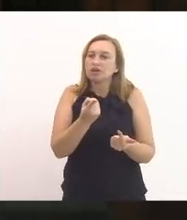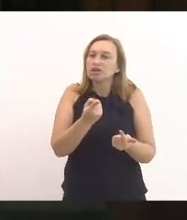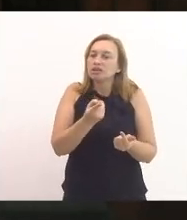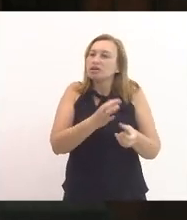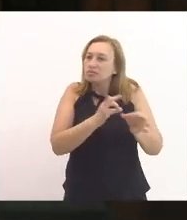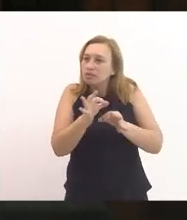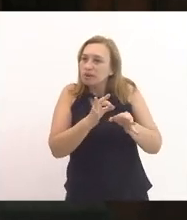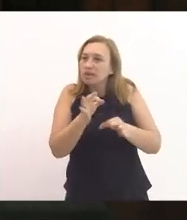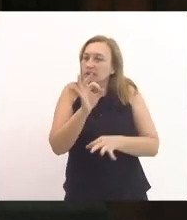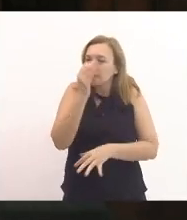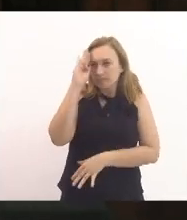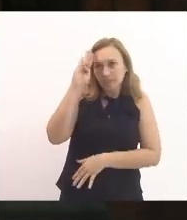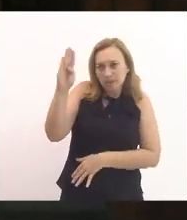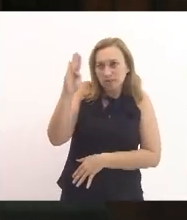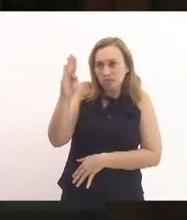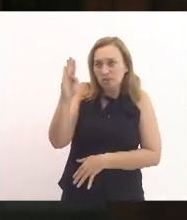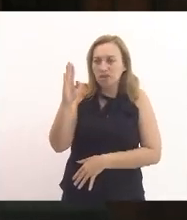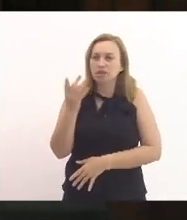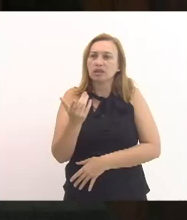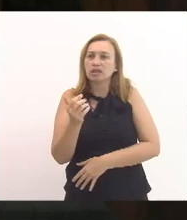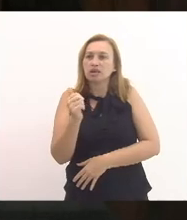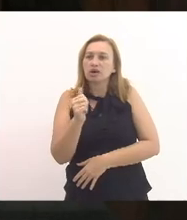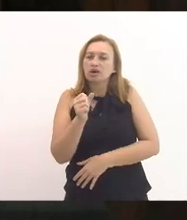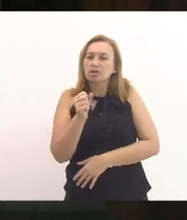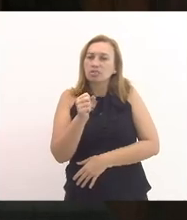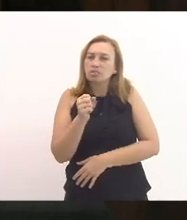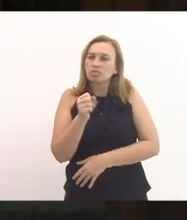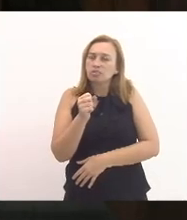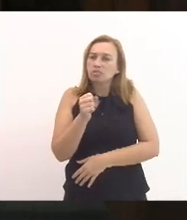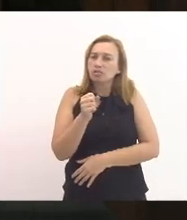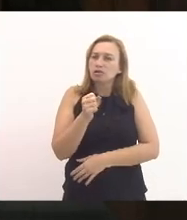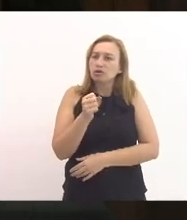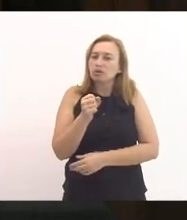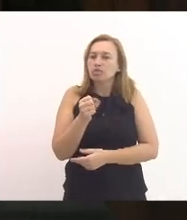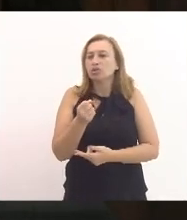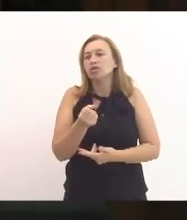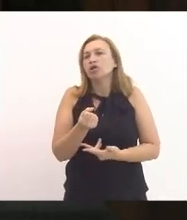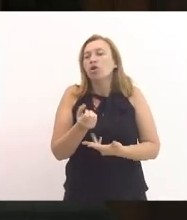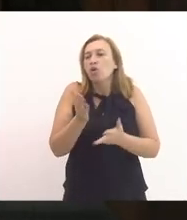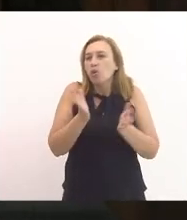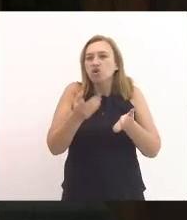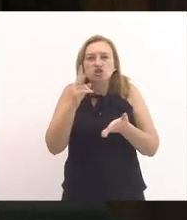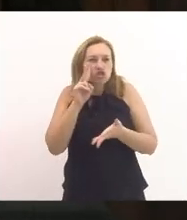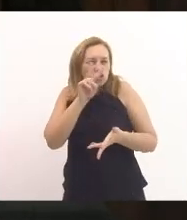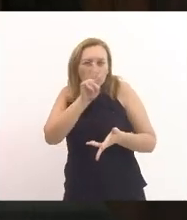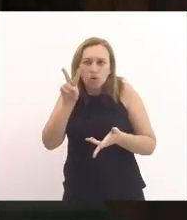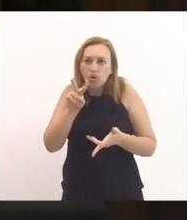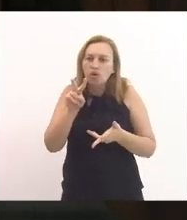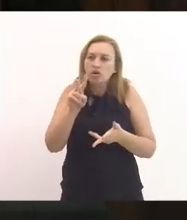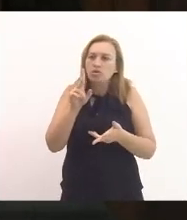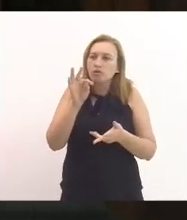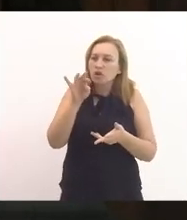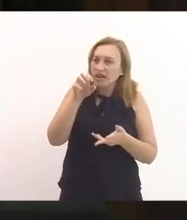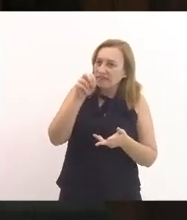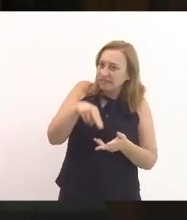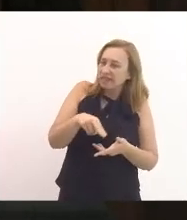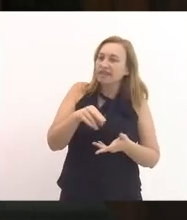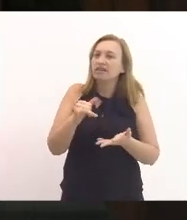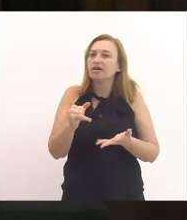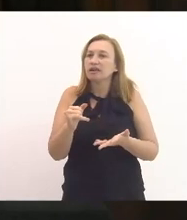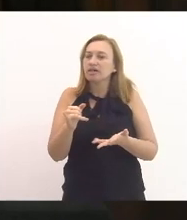seja feita principalmente por antiguidade hoje a gente olha o boletim interno